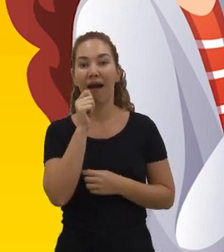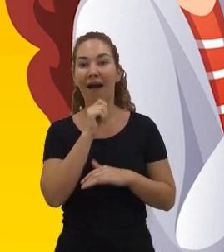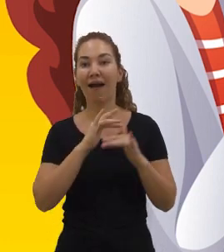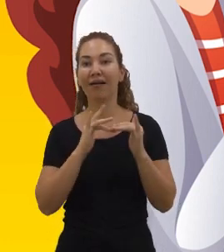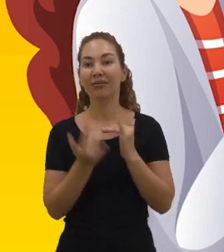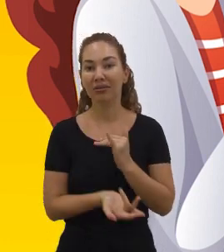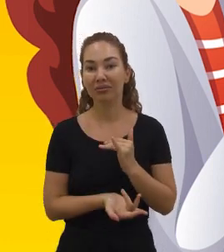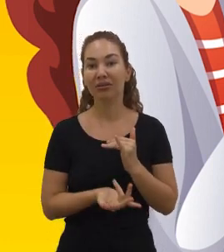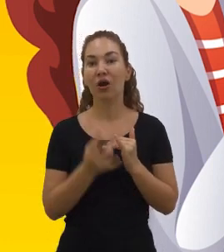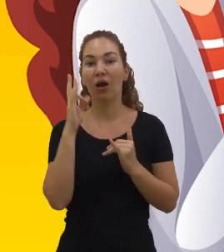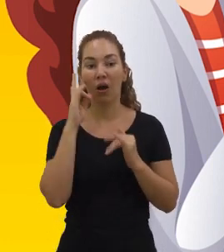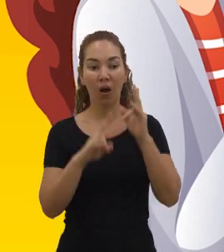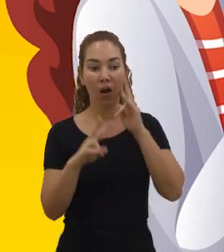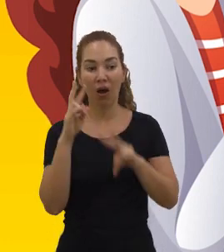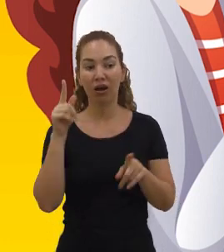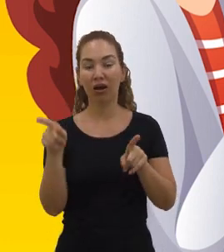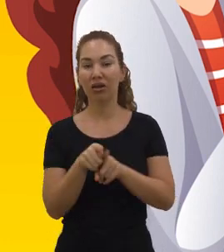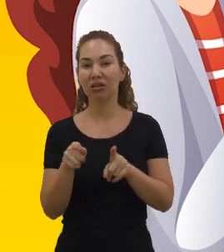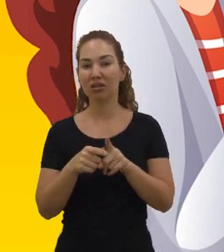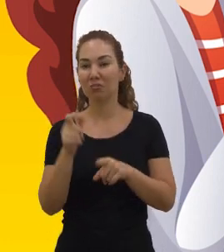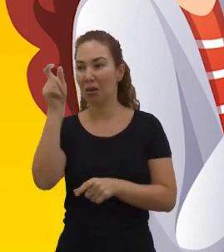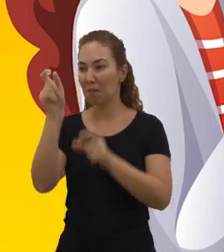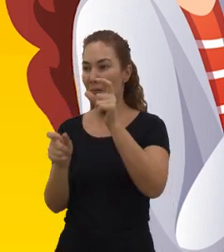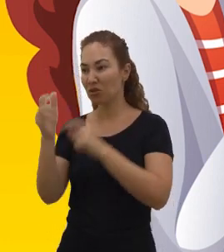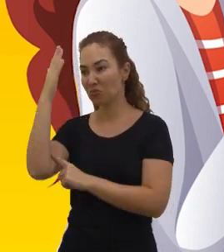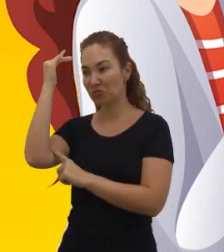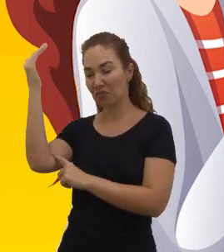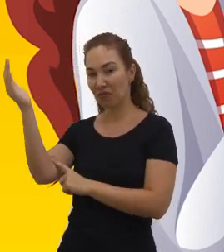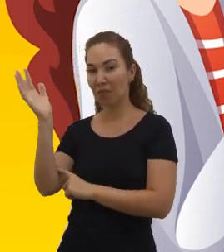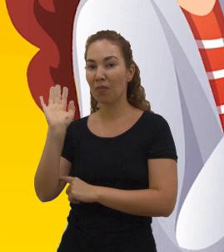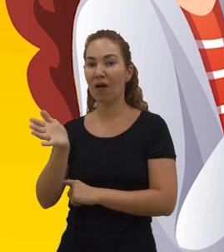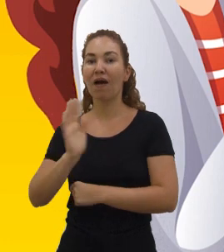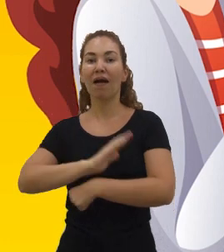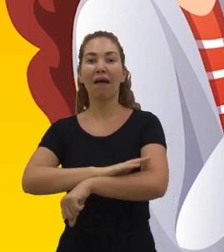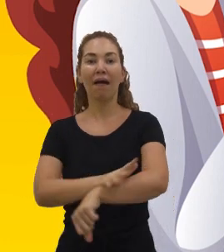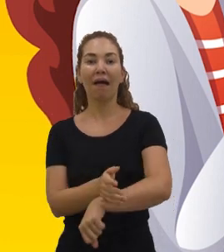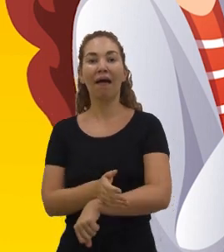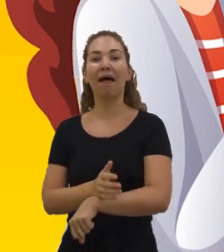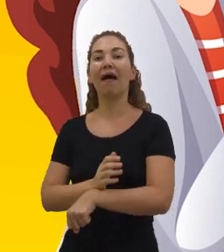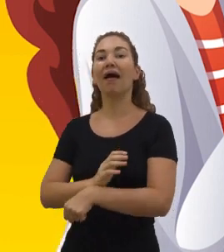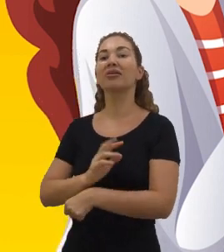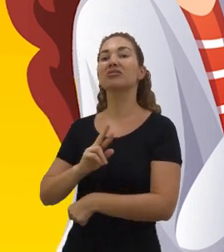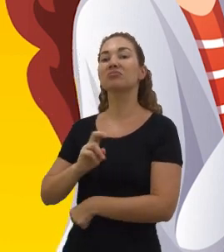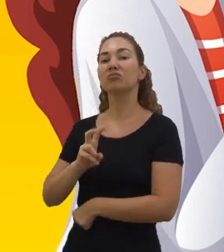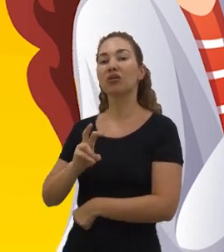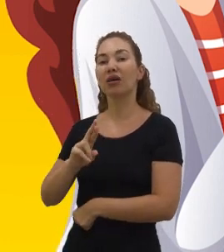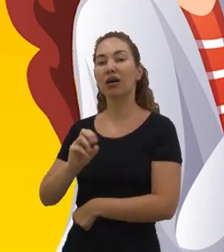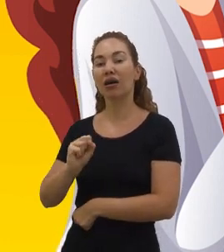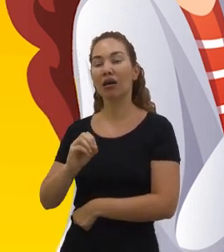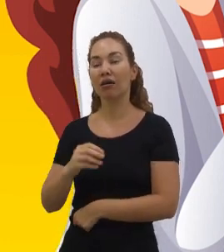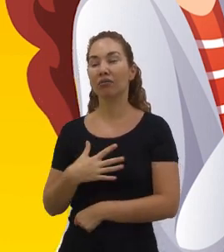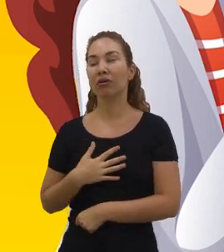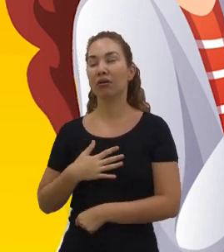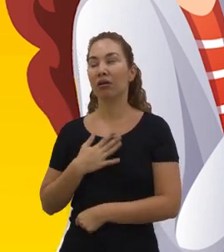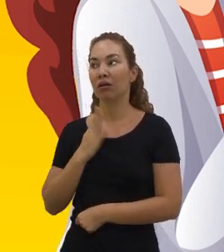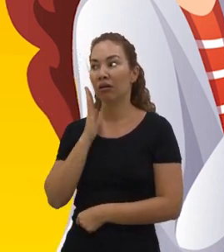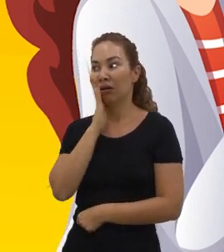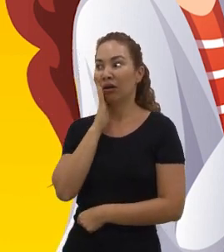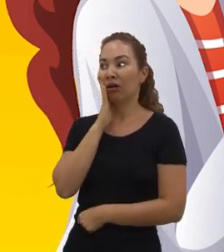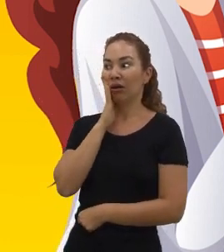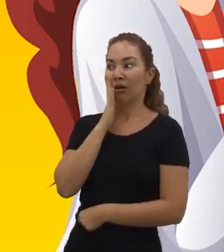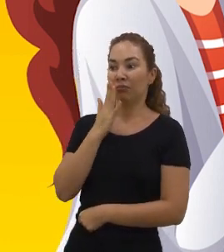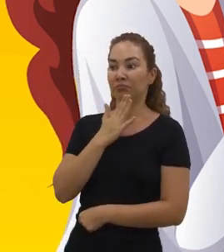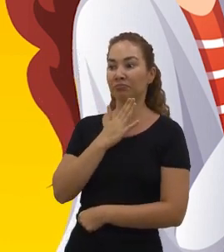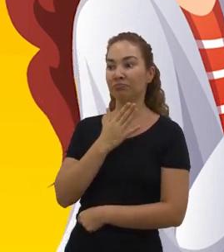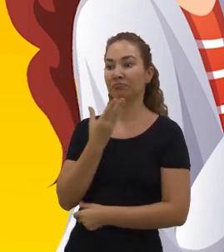né? Inclusive, até alguns artistas reproduzem isso de sofri racismo reverso, não sei o quê. Gente do céu, sério.